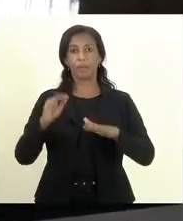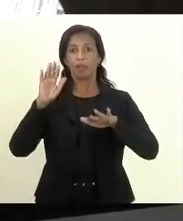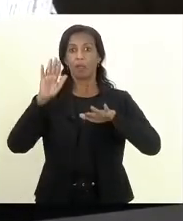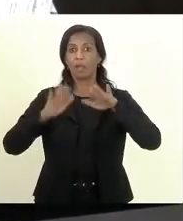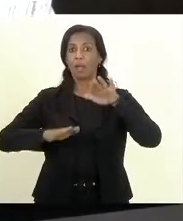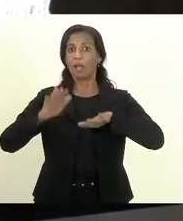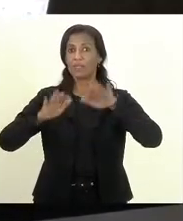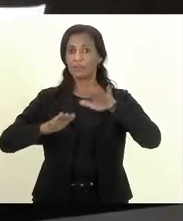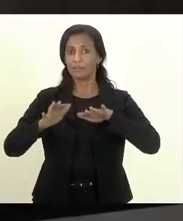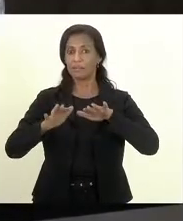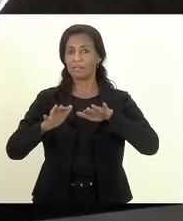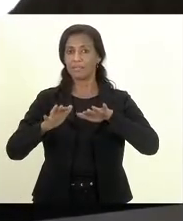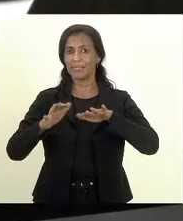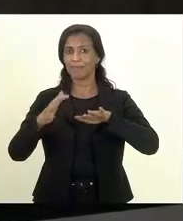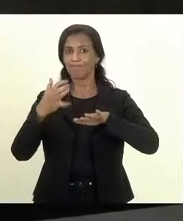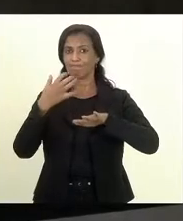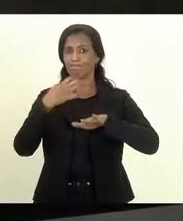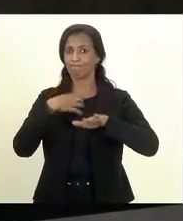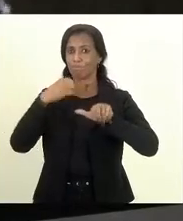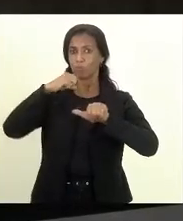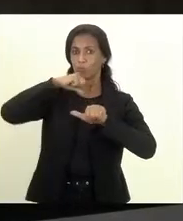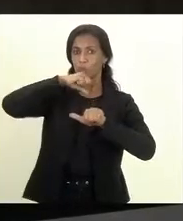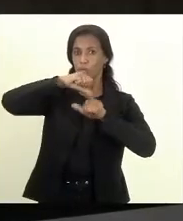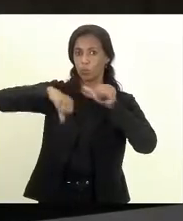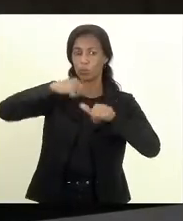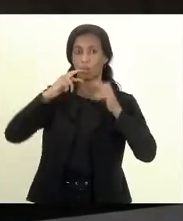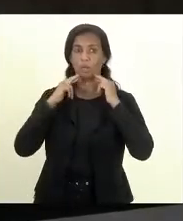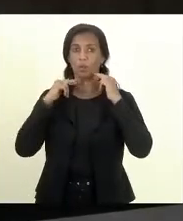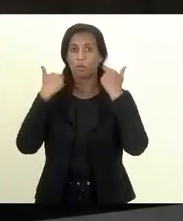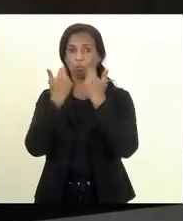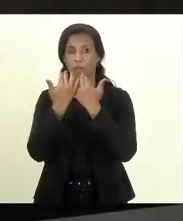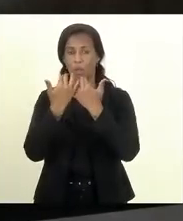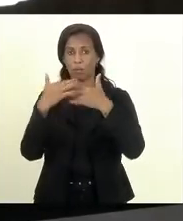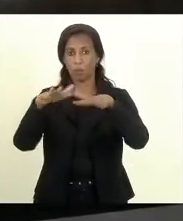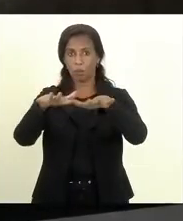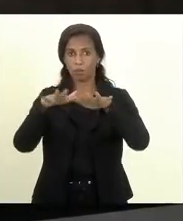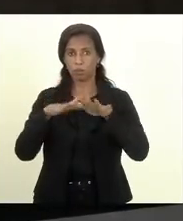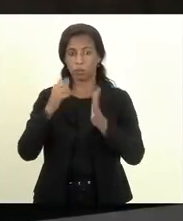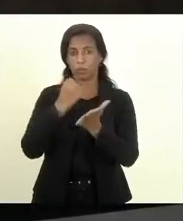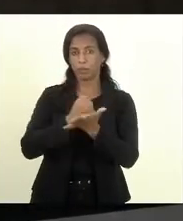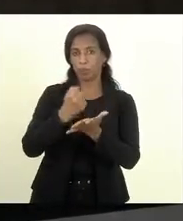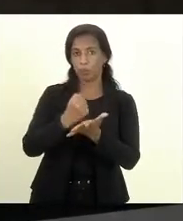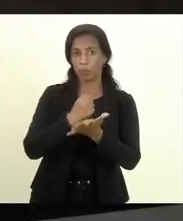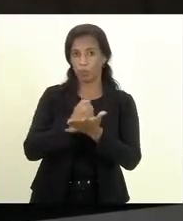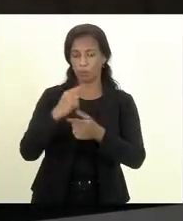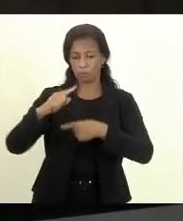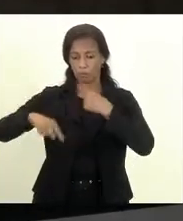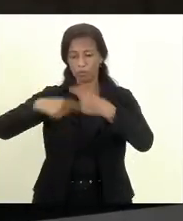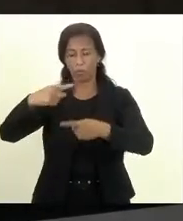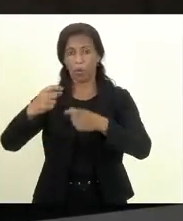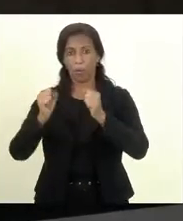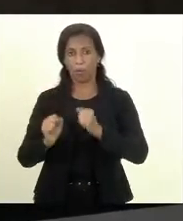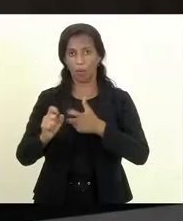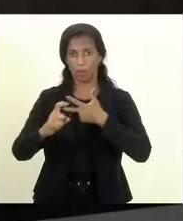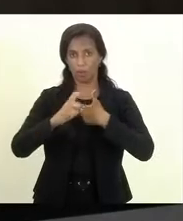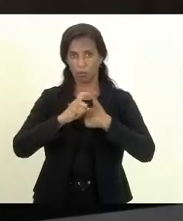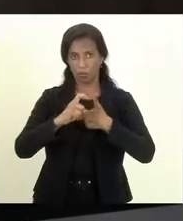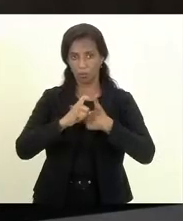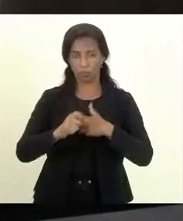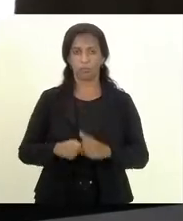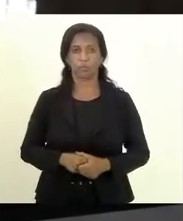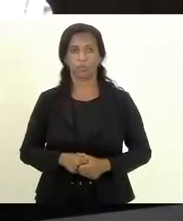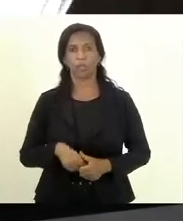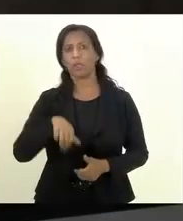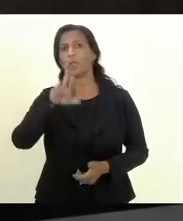submeta numa deliberação de uma audiência pública sobre um contrato de concessão a posteriori ao Poder Executivo,